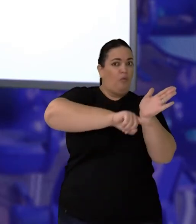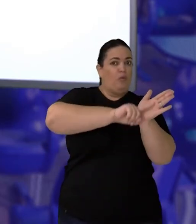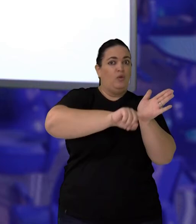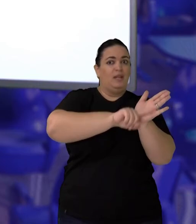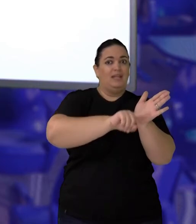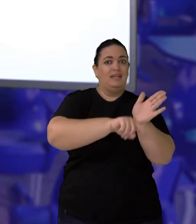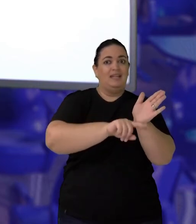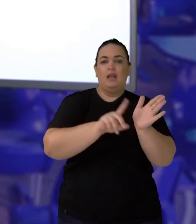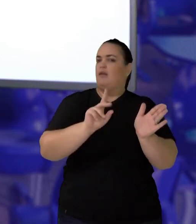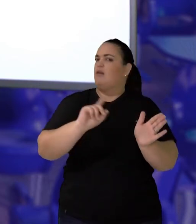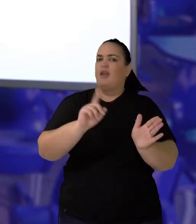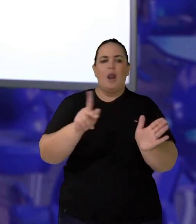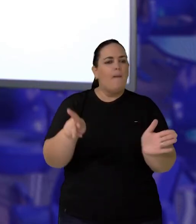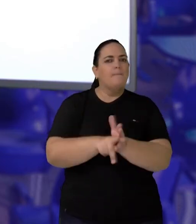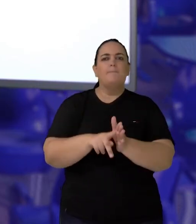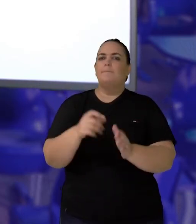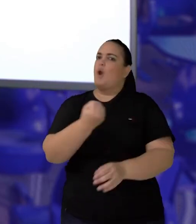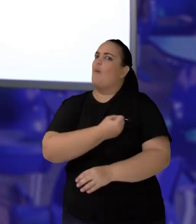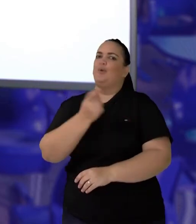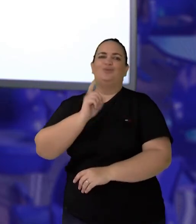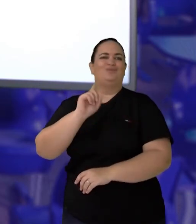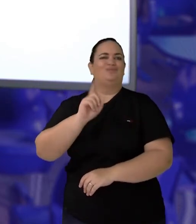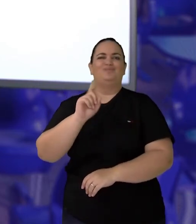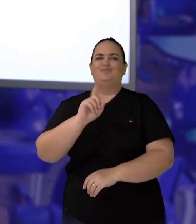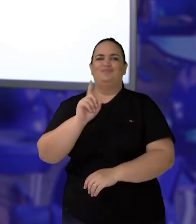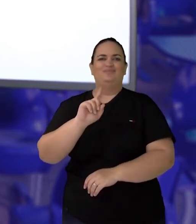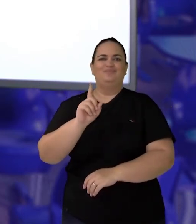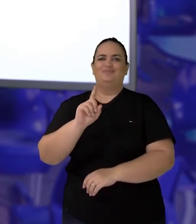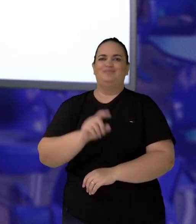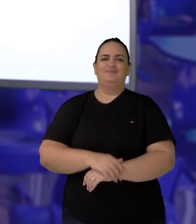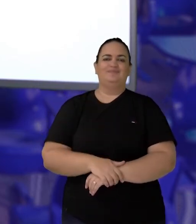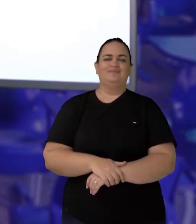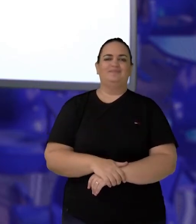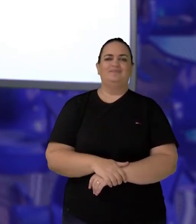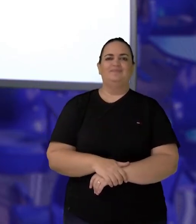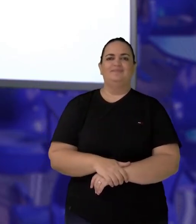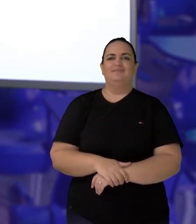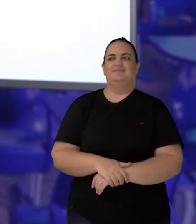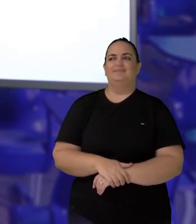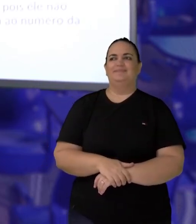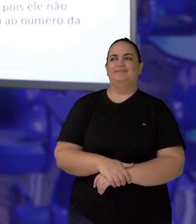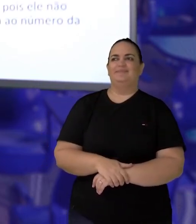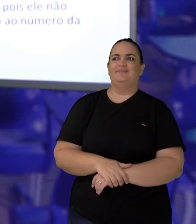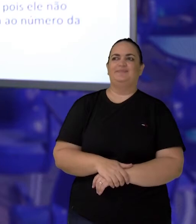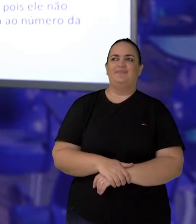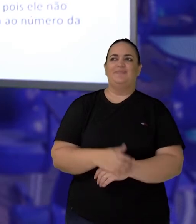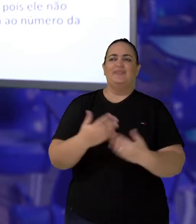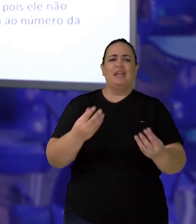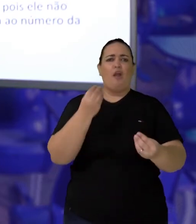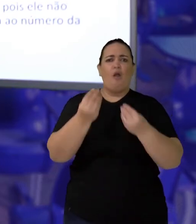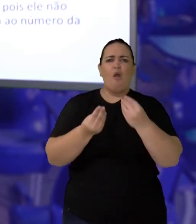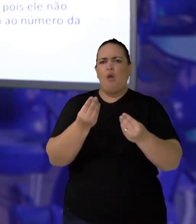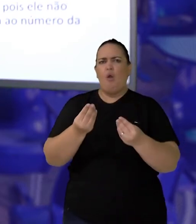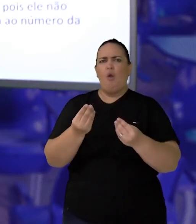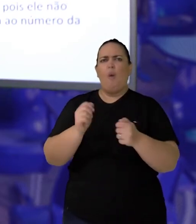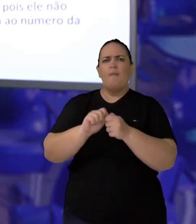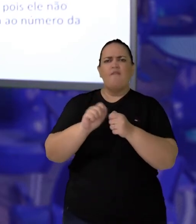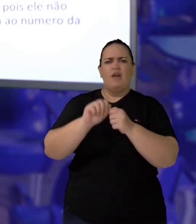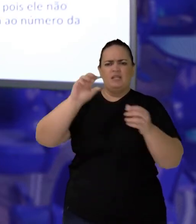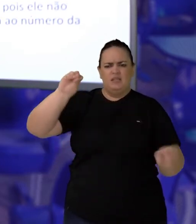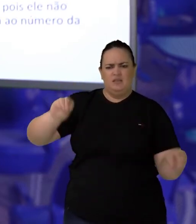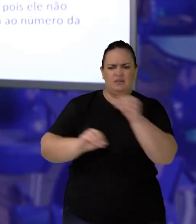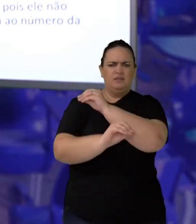negativo, ele não pertence ao número. Se não pertence ao número, então, quando eu